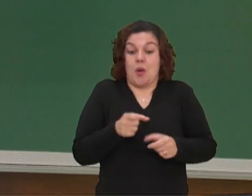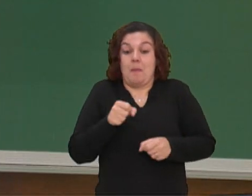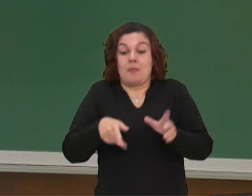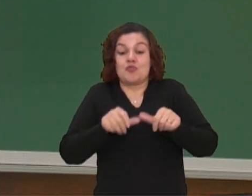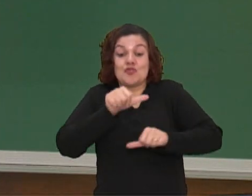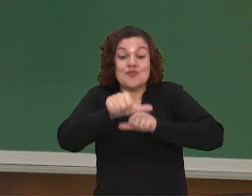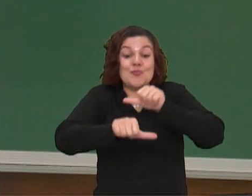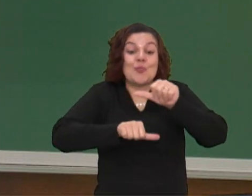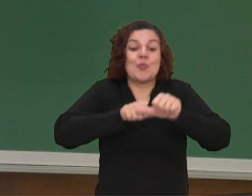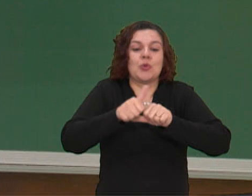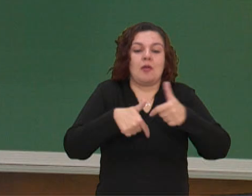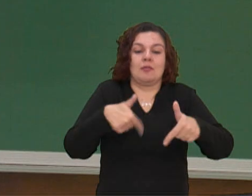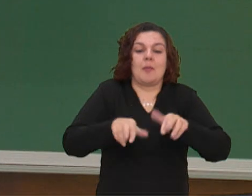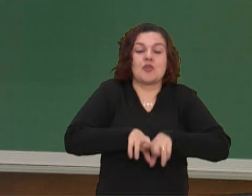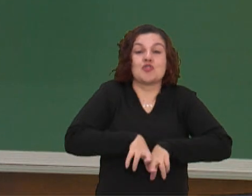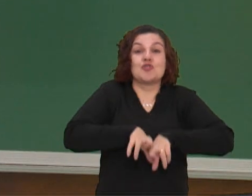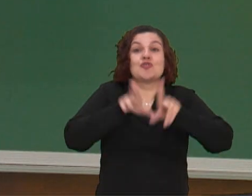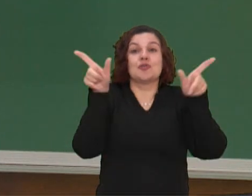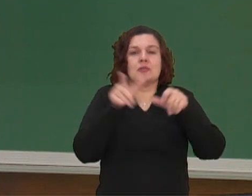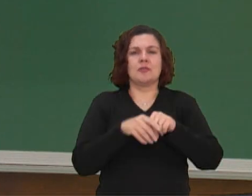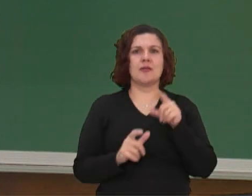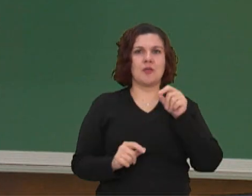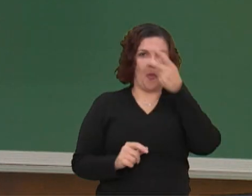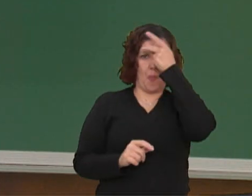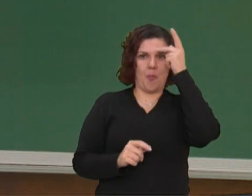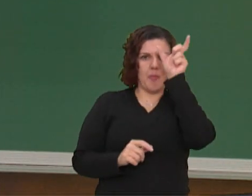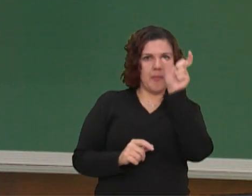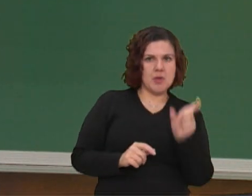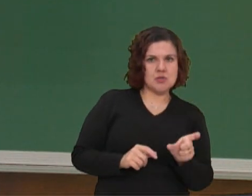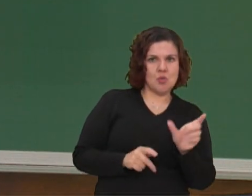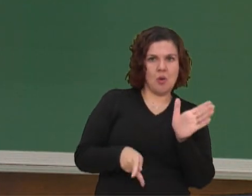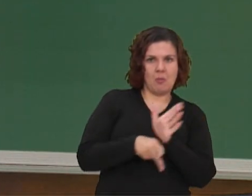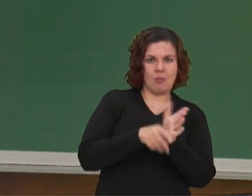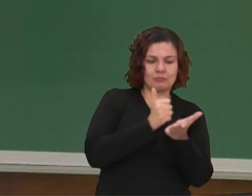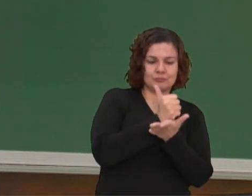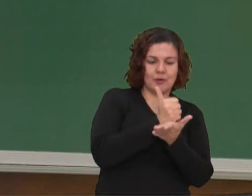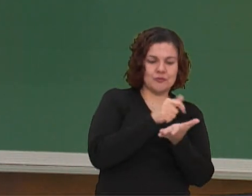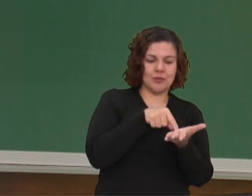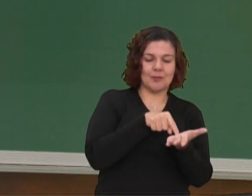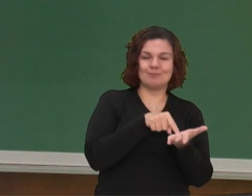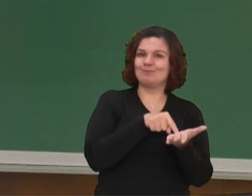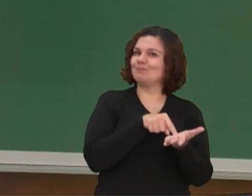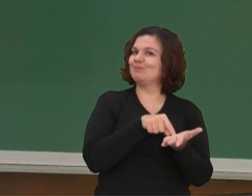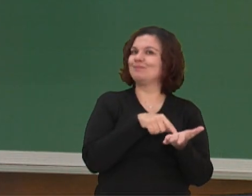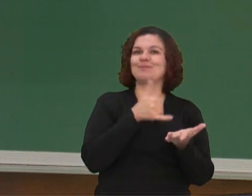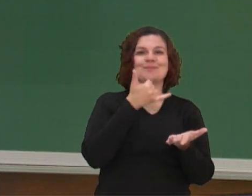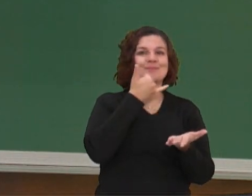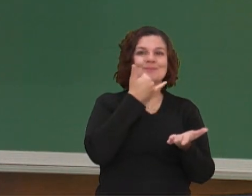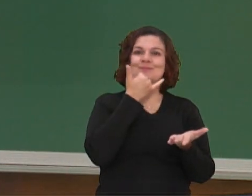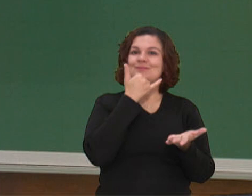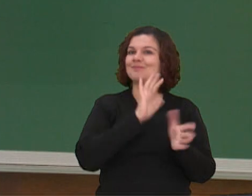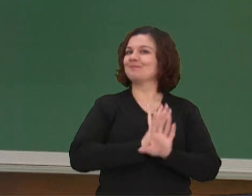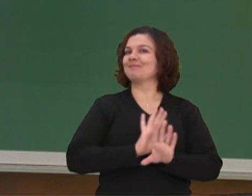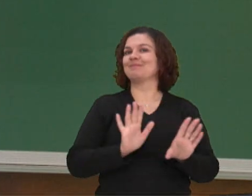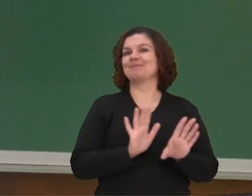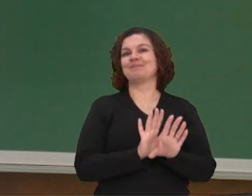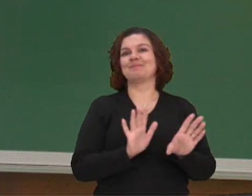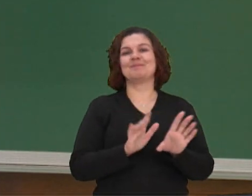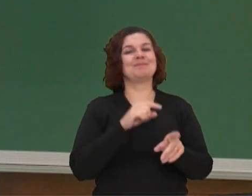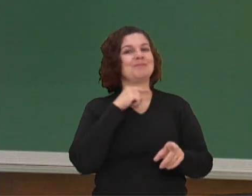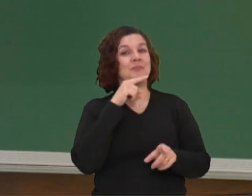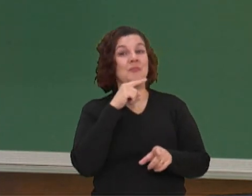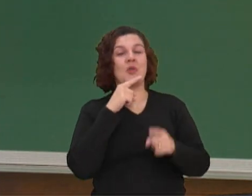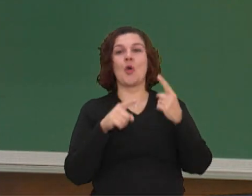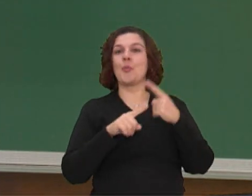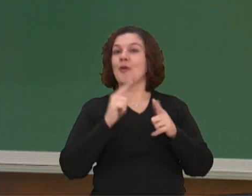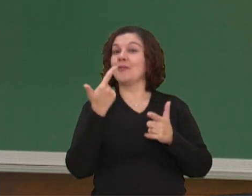trabalho do que vinha sendo feito até aqui. Quem ocupava determinada função não vai ser mais útil, porque não vai conseguir, não